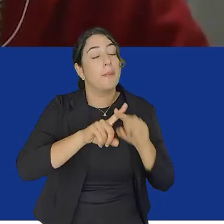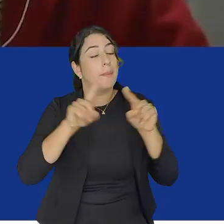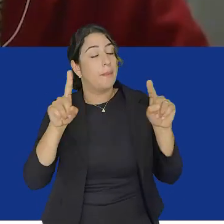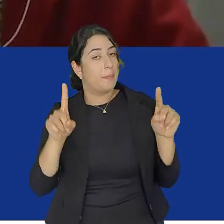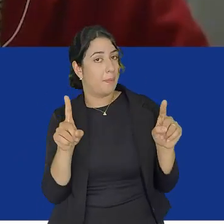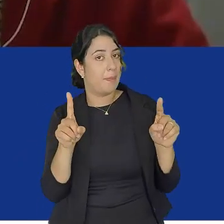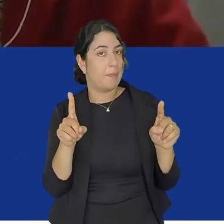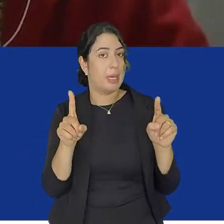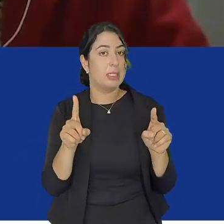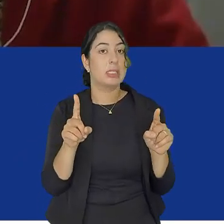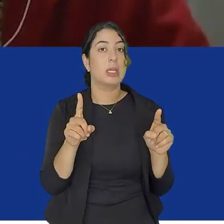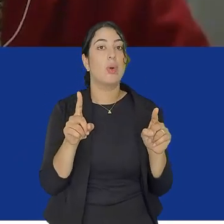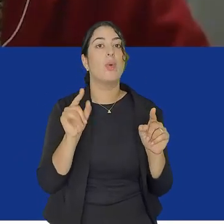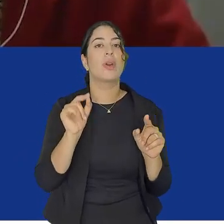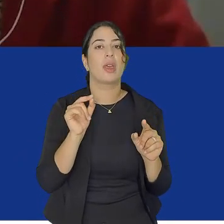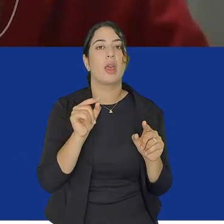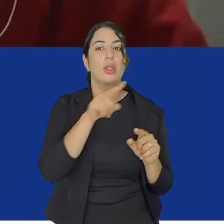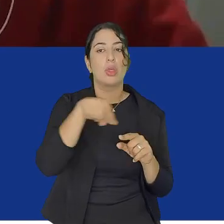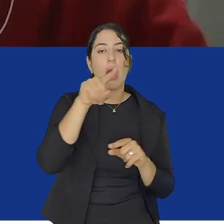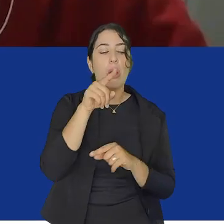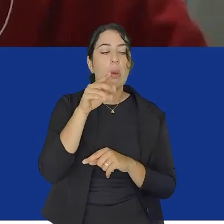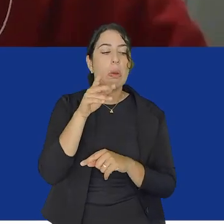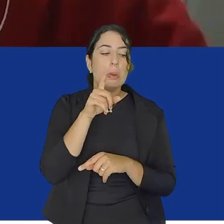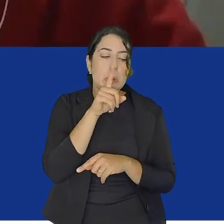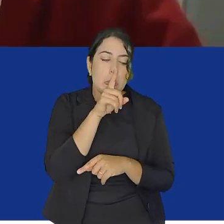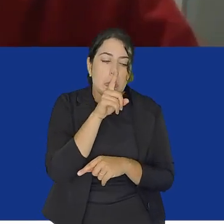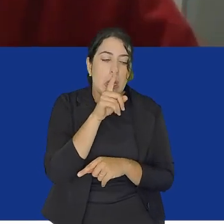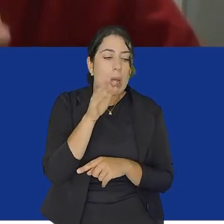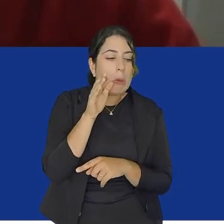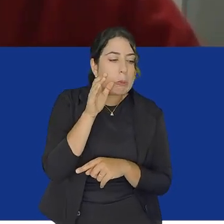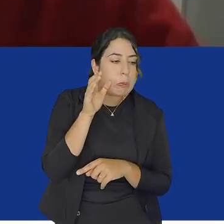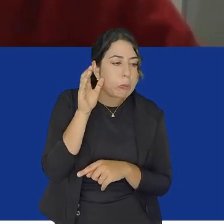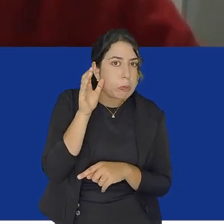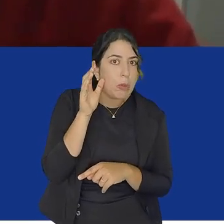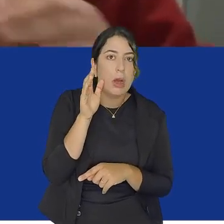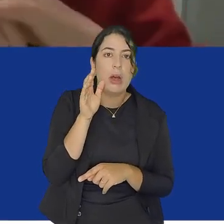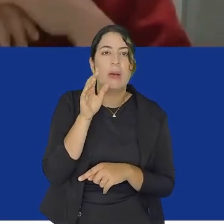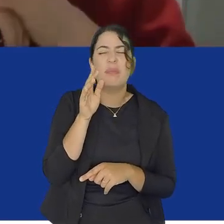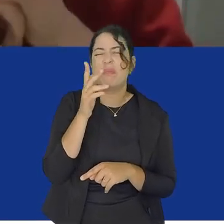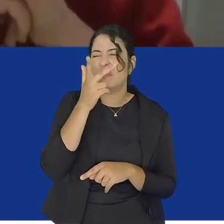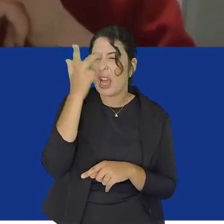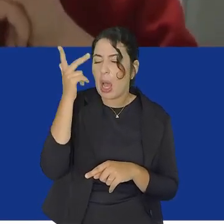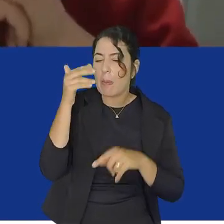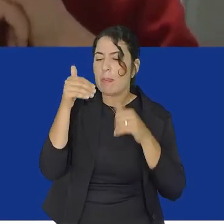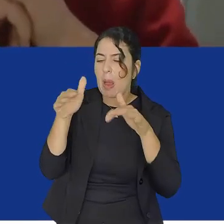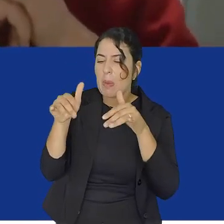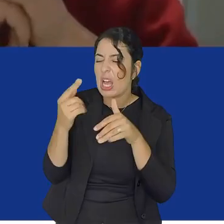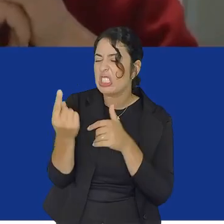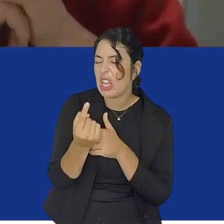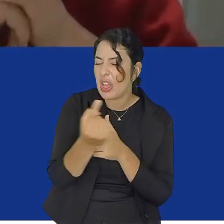espaços, não haja um silenciamento no sentido de deixar as pessoas na solidão, de não buscar,